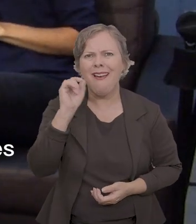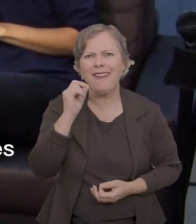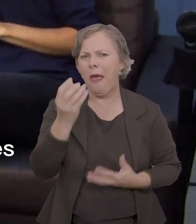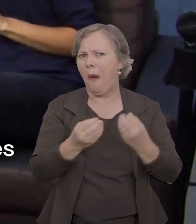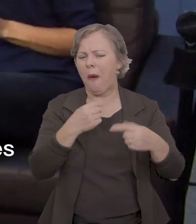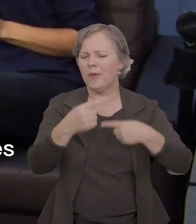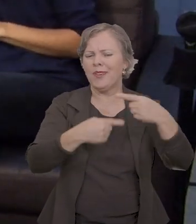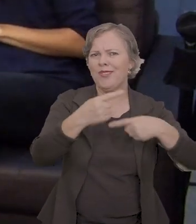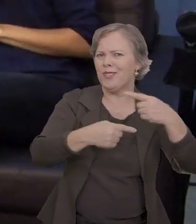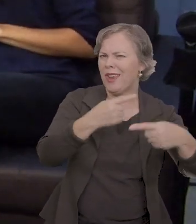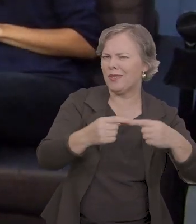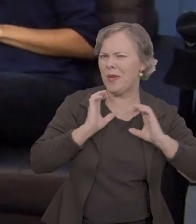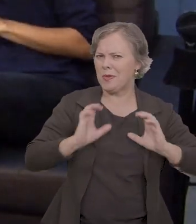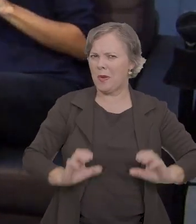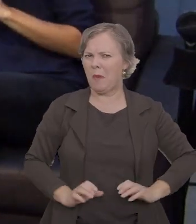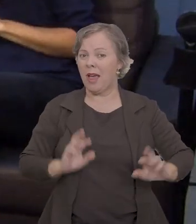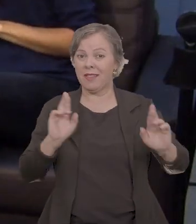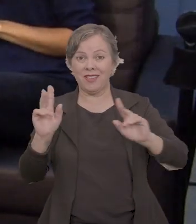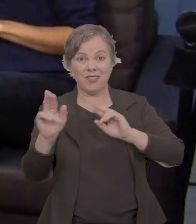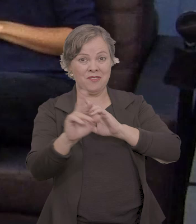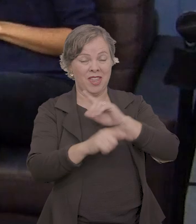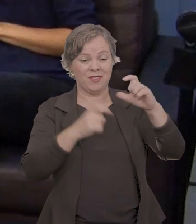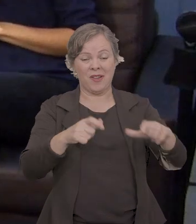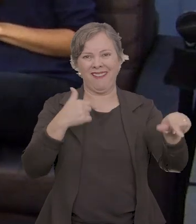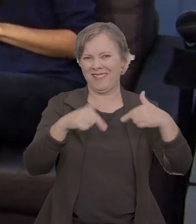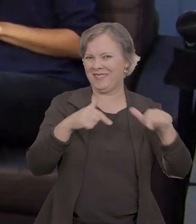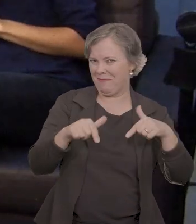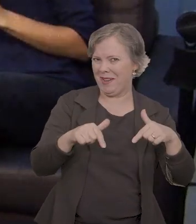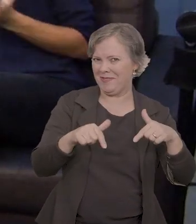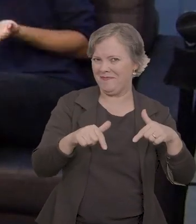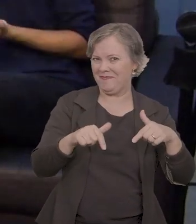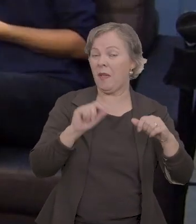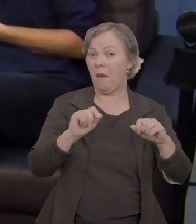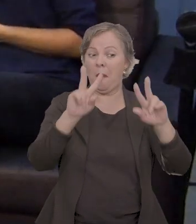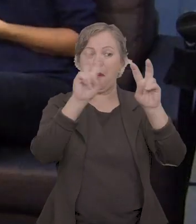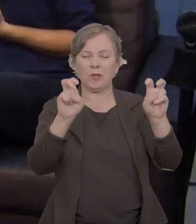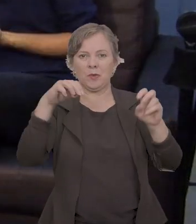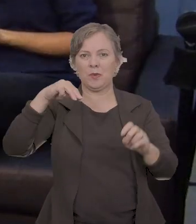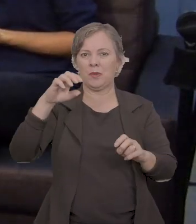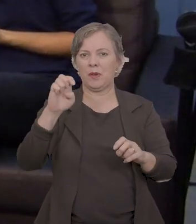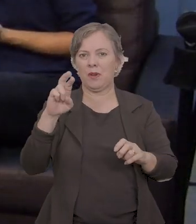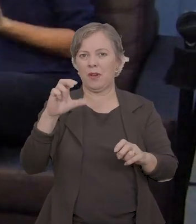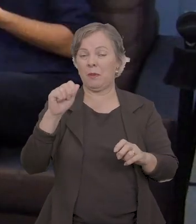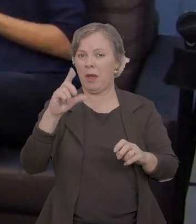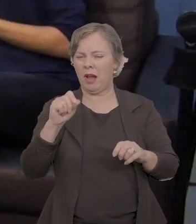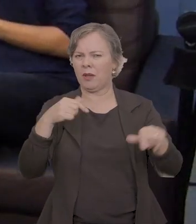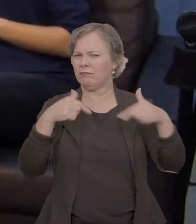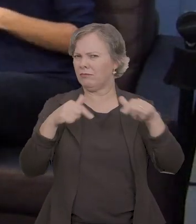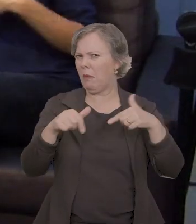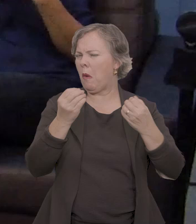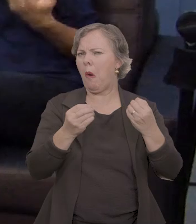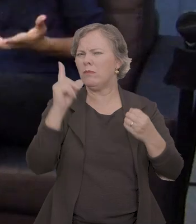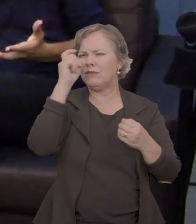como determinadas gerações se comportam de maneiras diferentes no mercado de trabalho? Quando o assunto é mercado e emprego, quais as